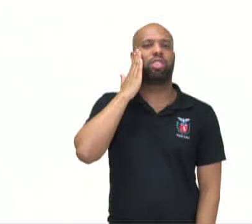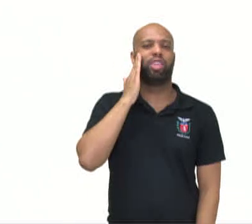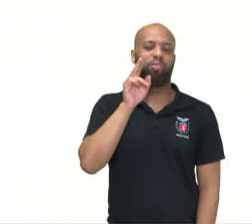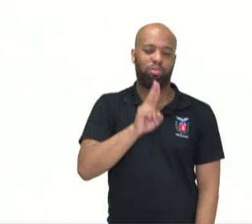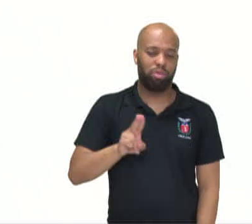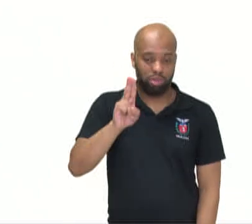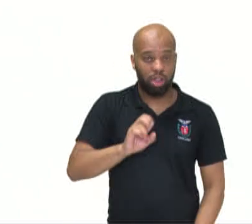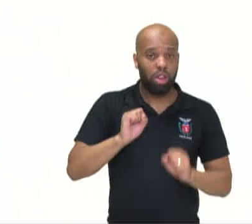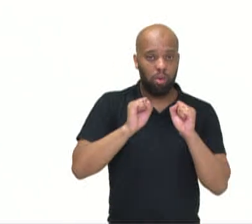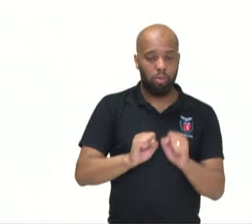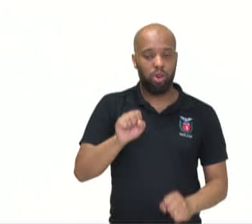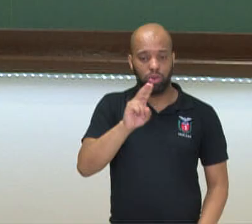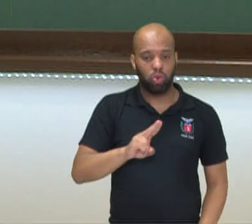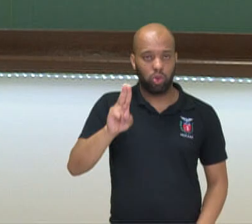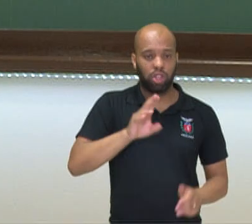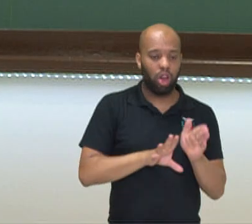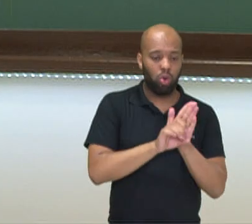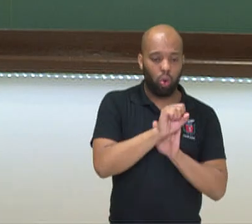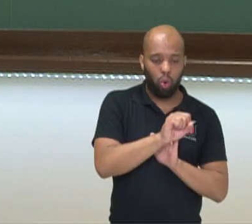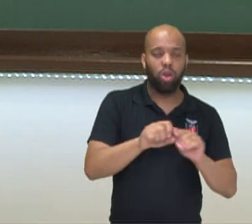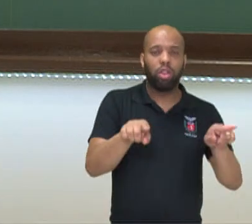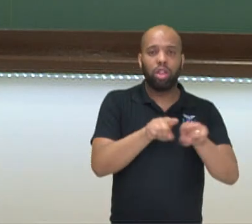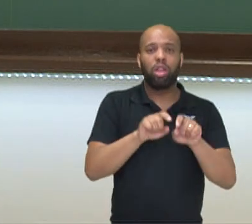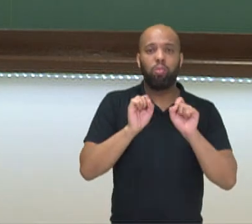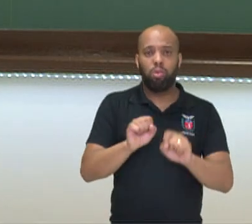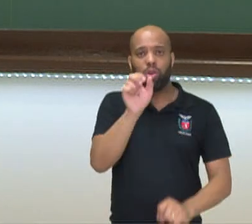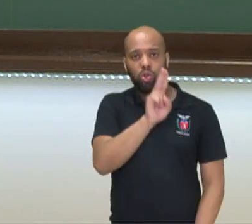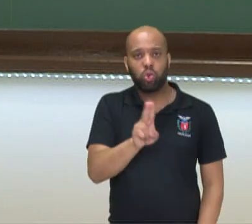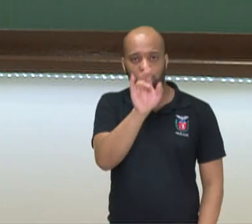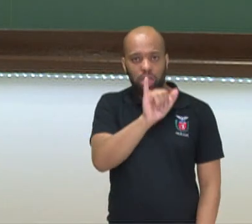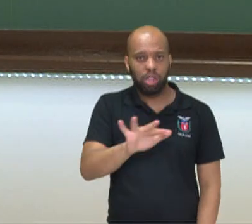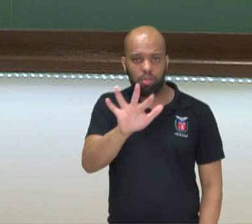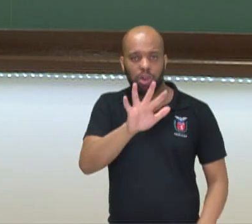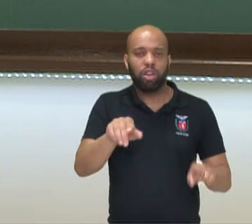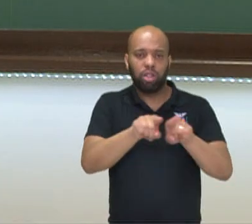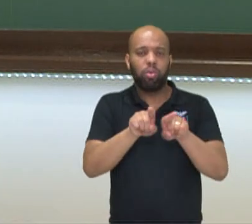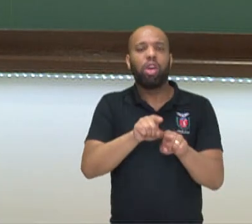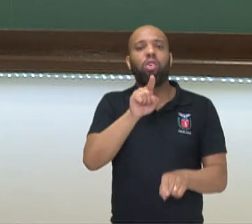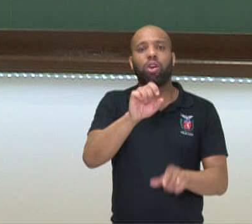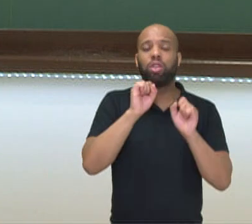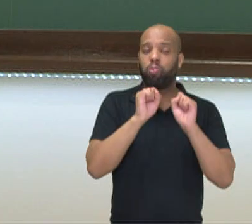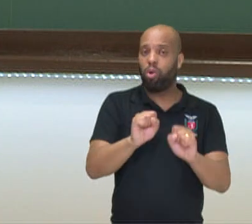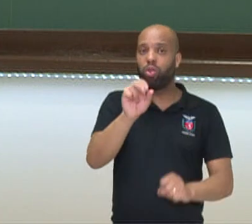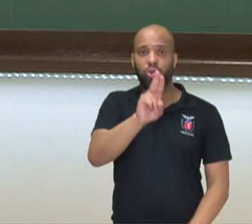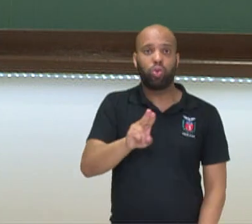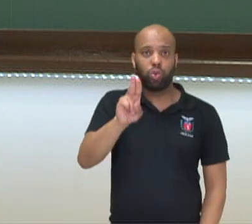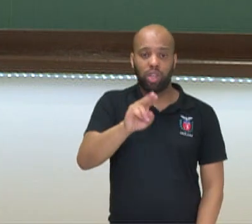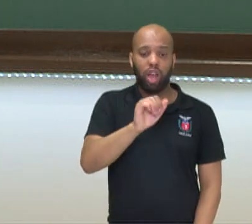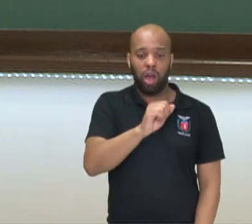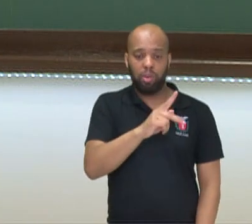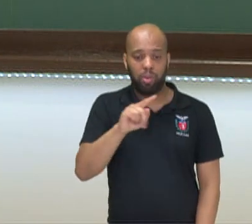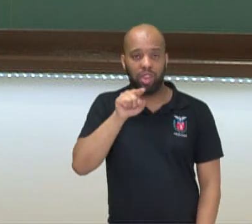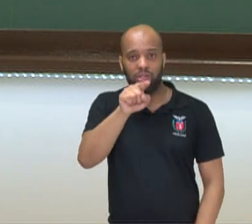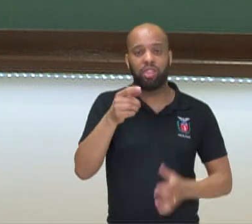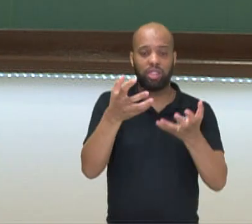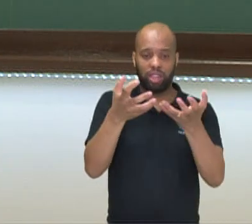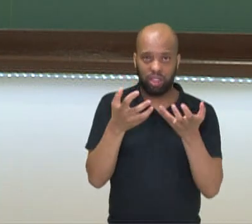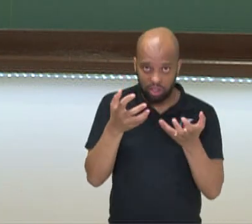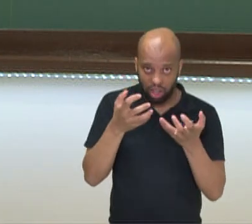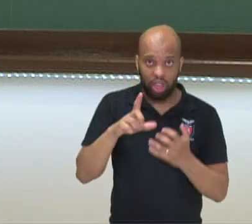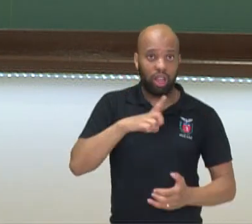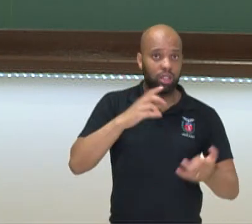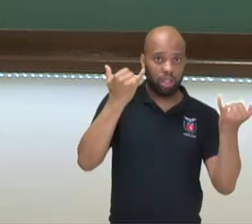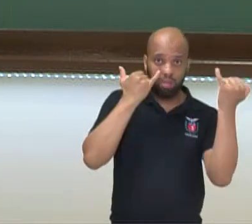Então, você pode usar um aplicativo do Google, você pode usar um aplicativo de imagem, você pode usar o aplicativo que você quiser para transformar